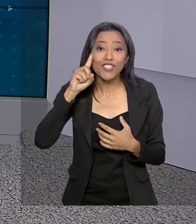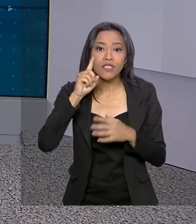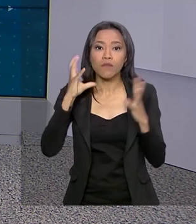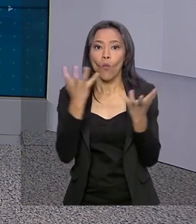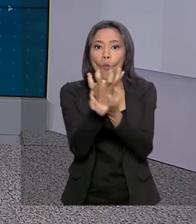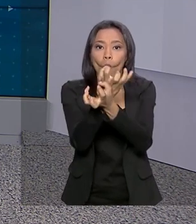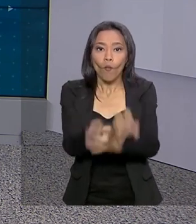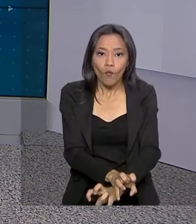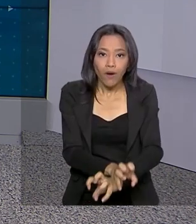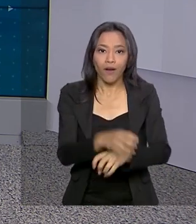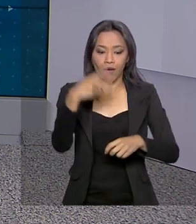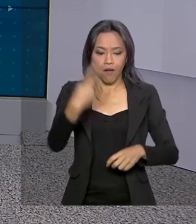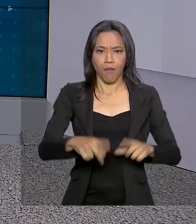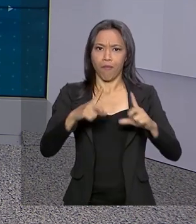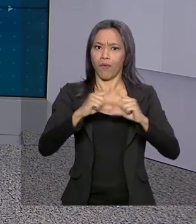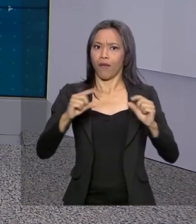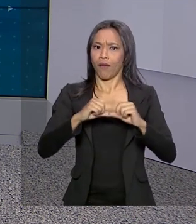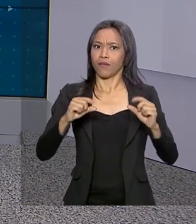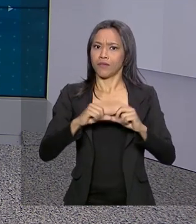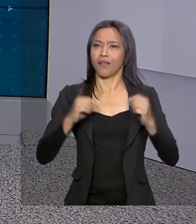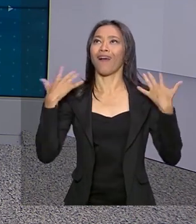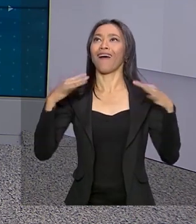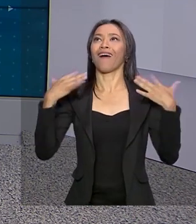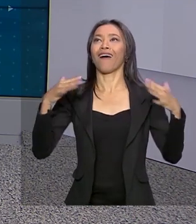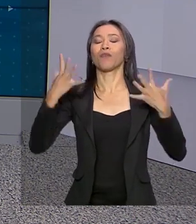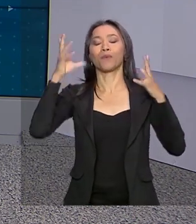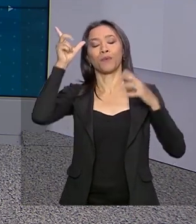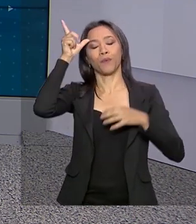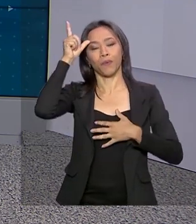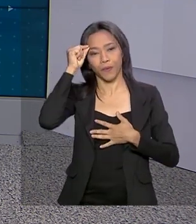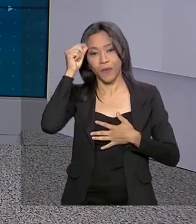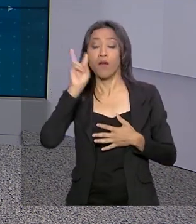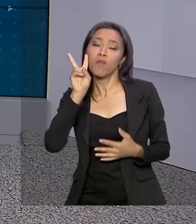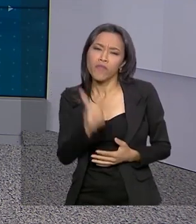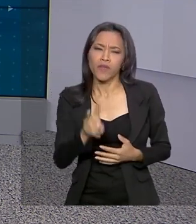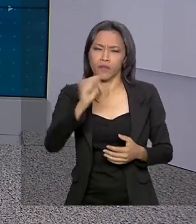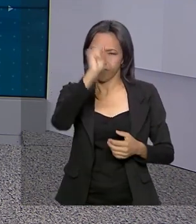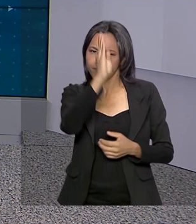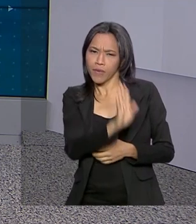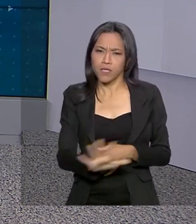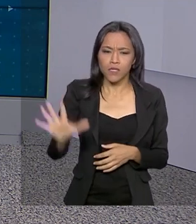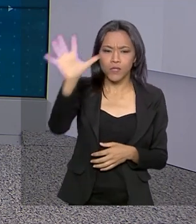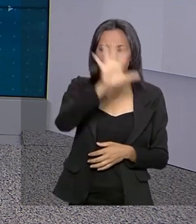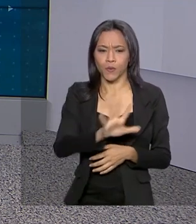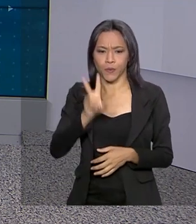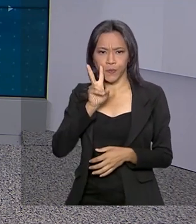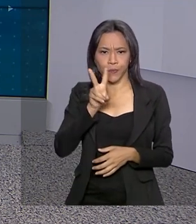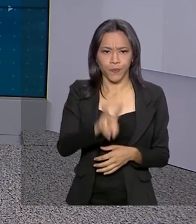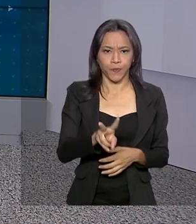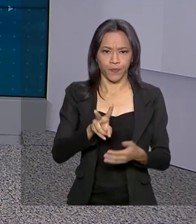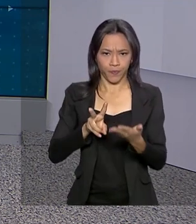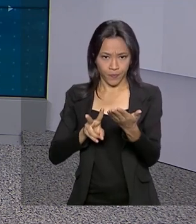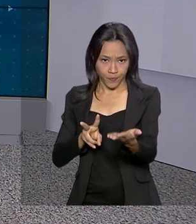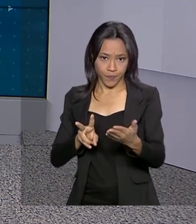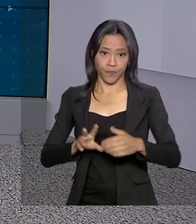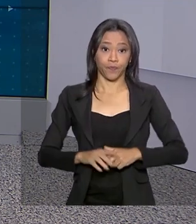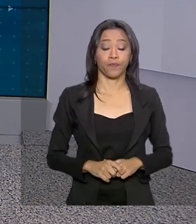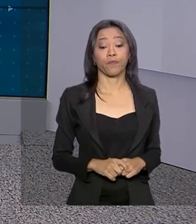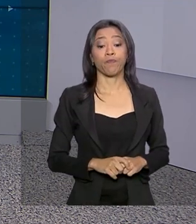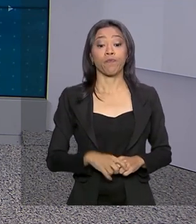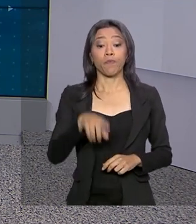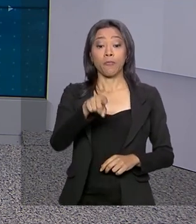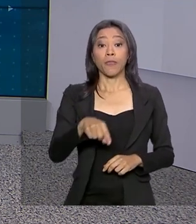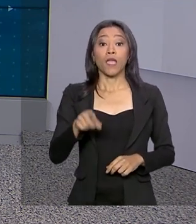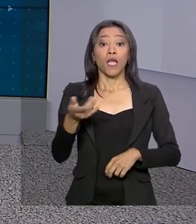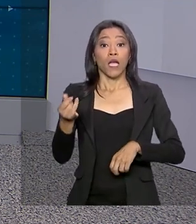brasiliense comemorou bastante bom então vamos ao nosso mapa bom no vamos lá rio